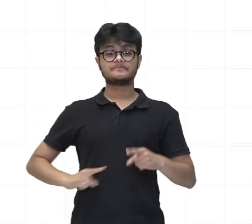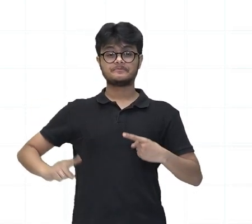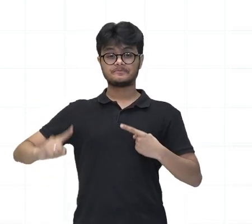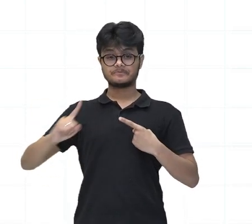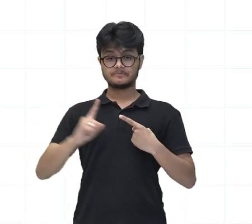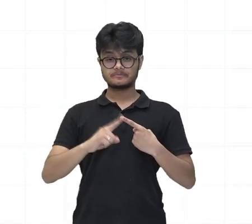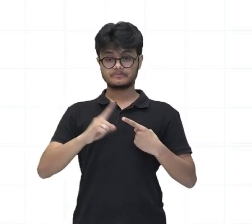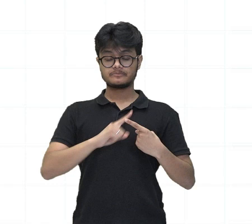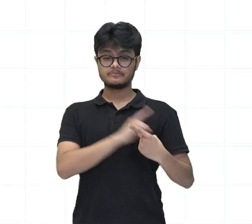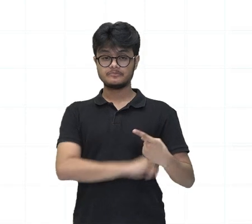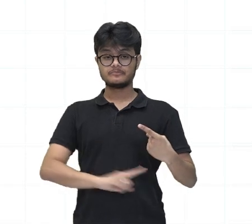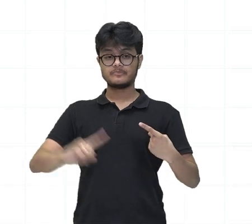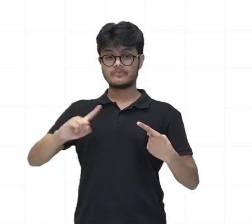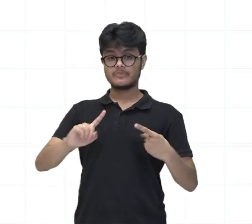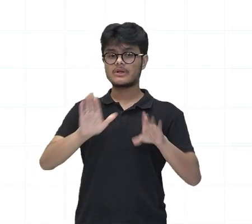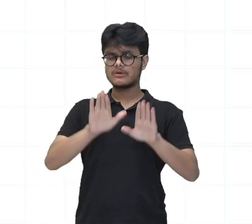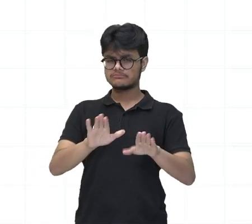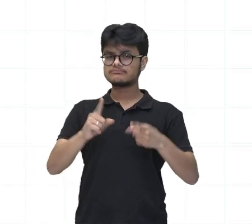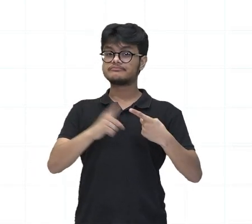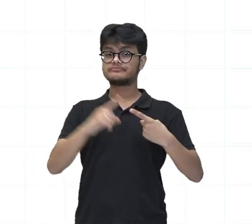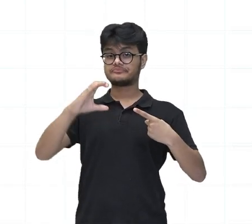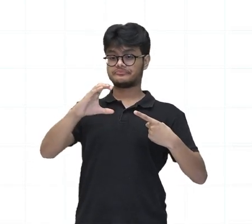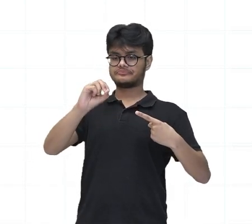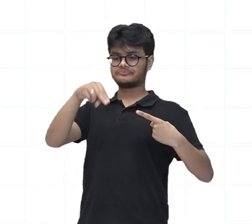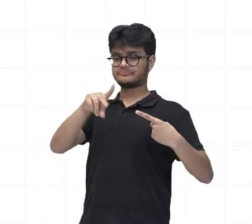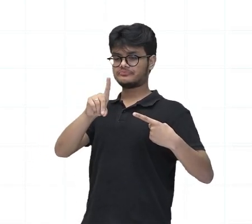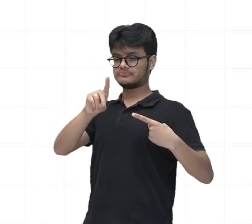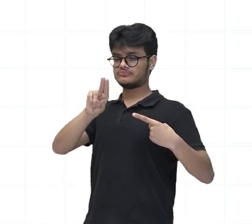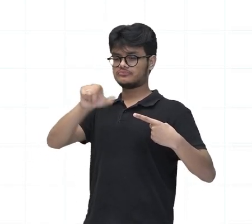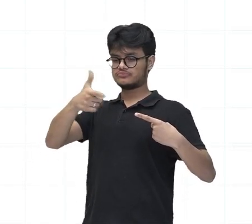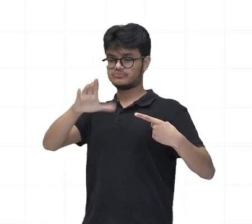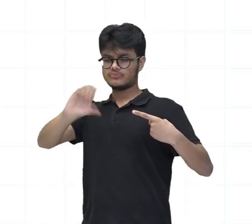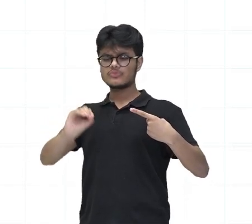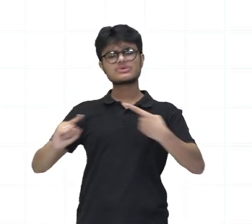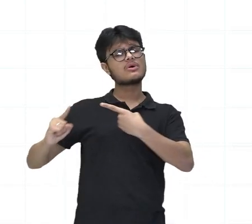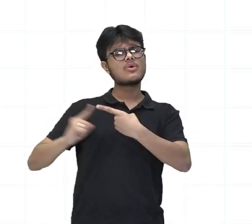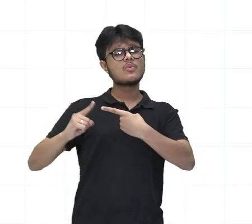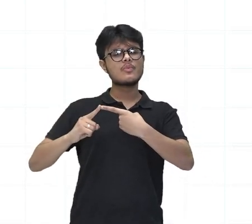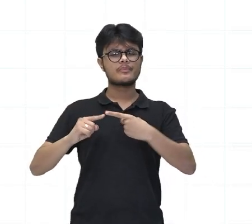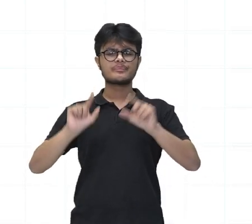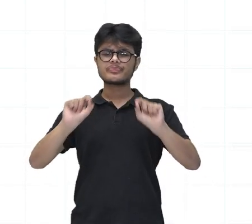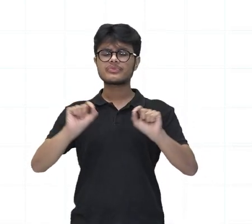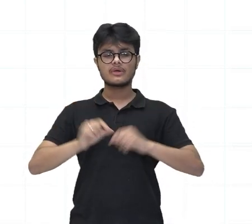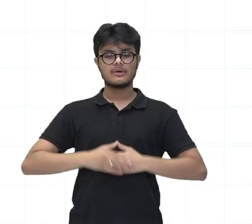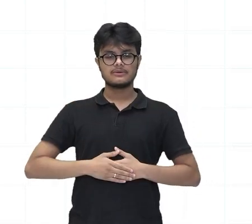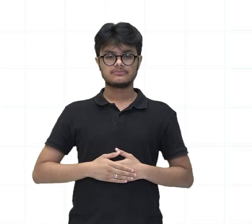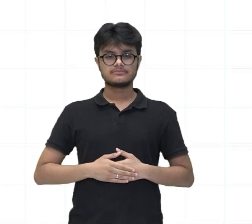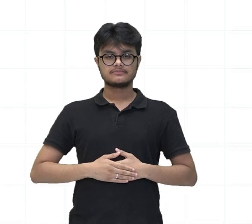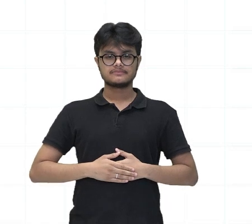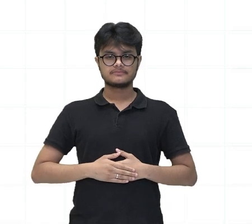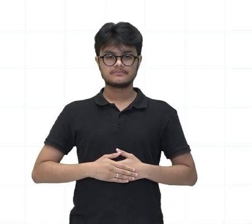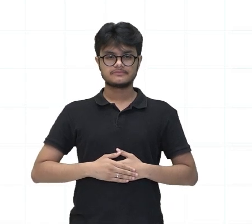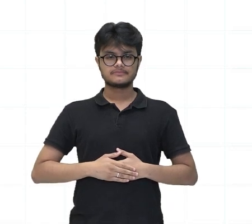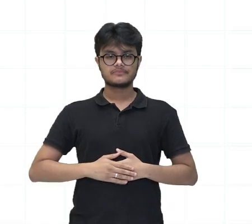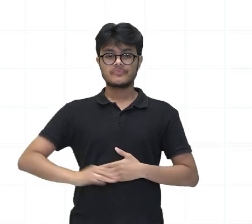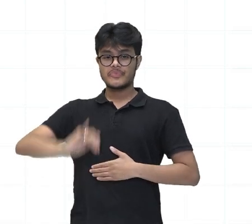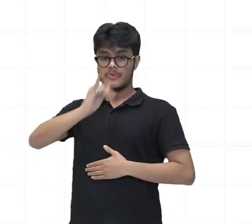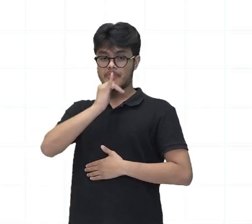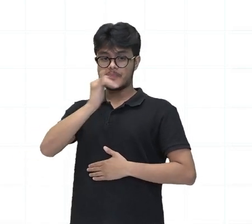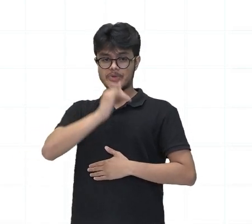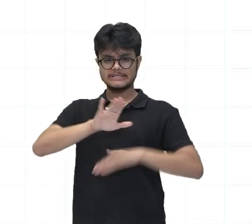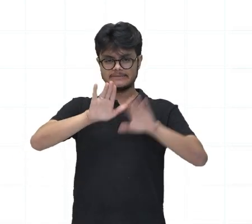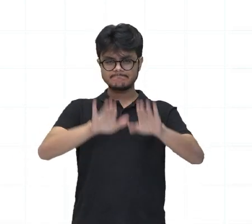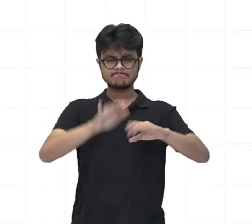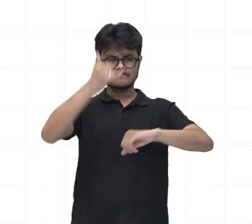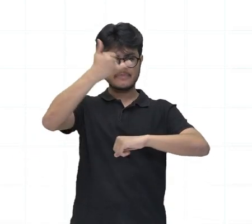a irradiação. Iniciando aí com a condução térmica, nós temos que essa transferência de